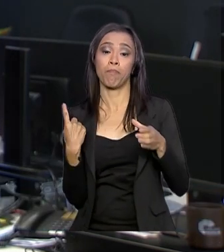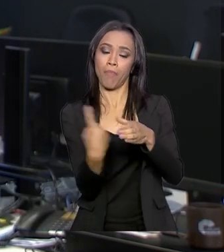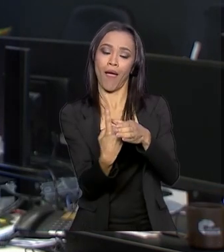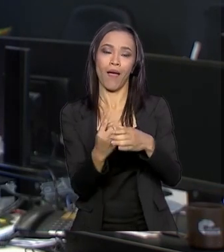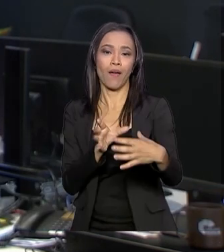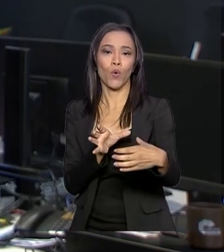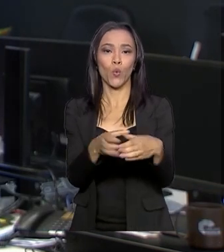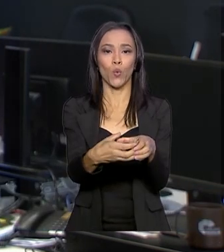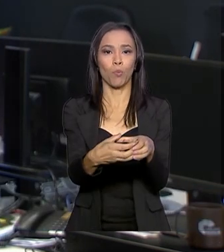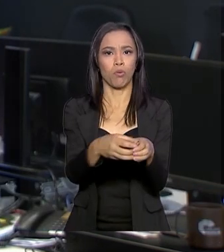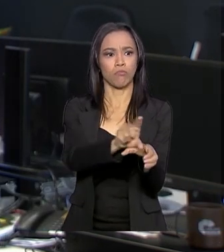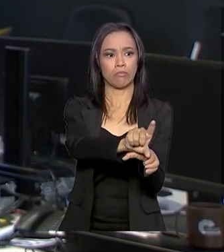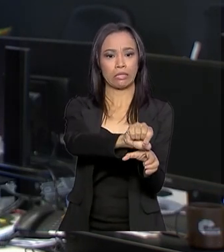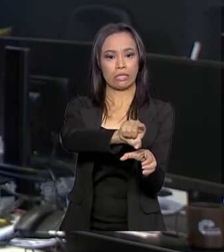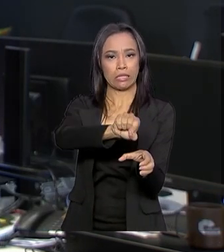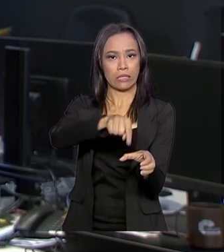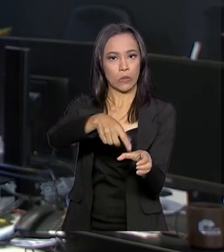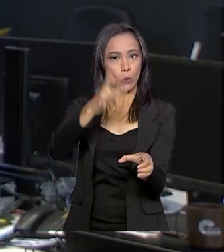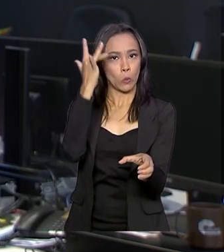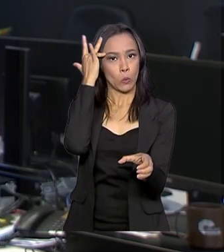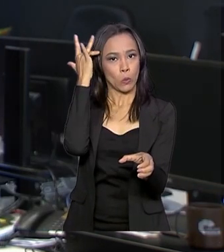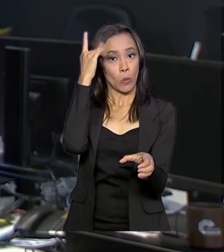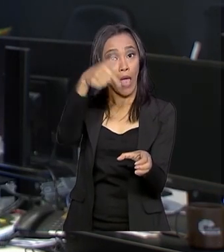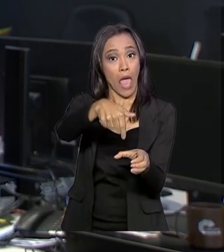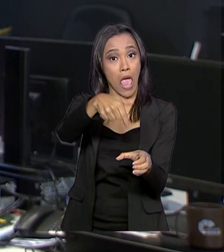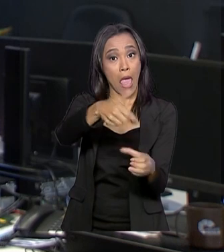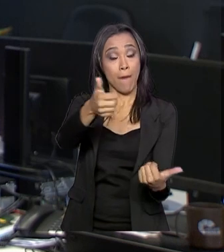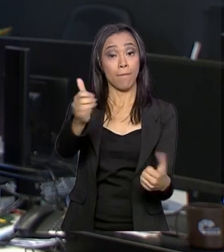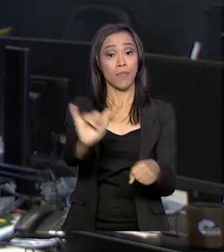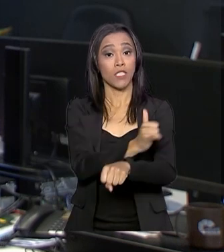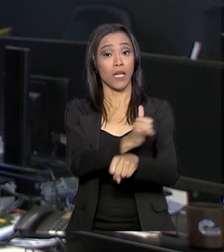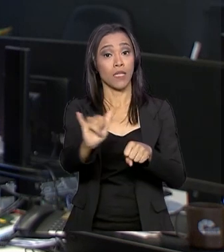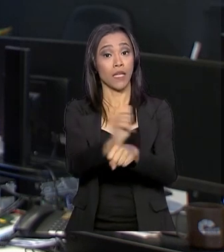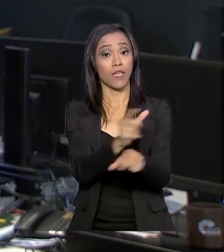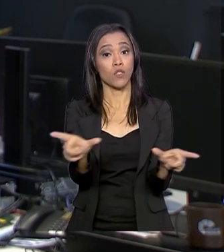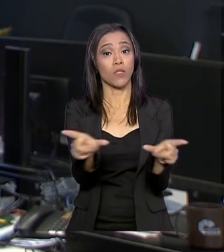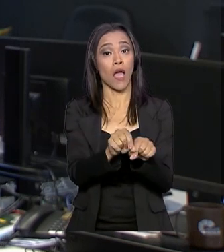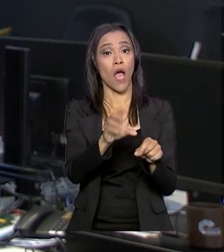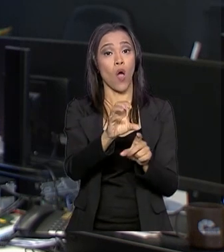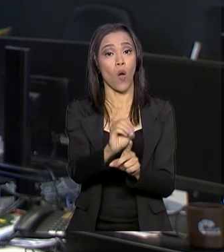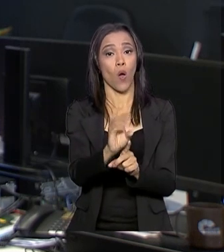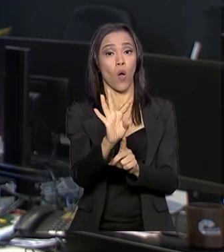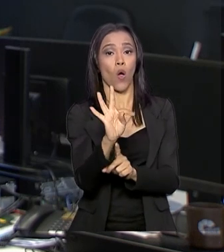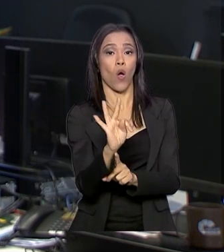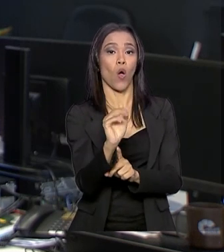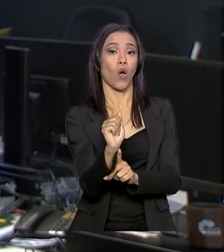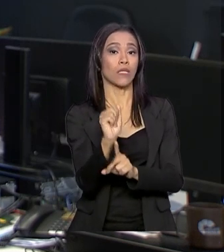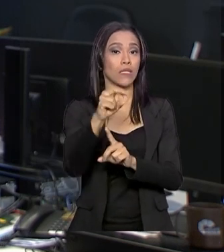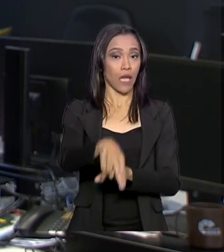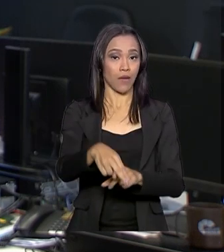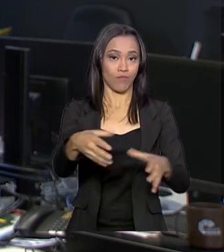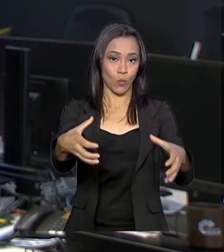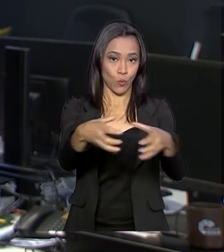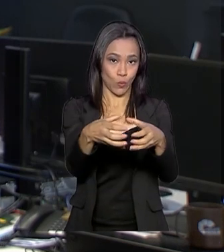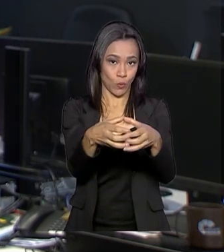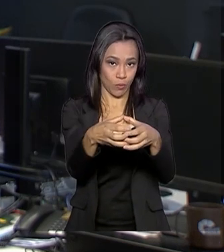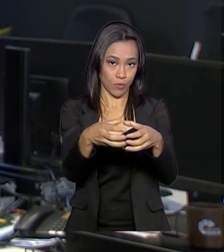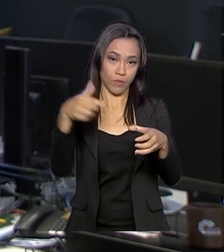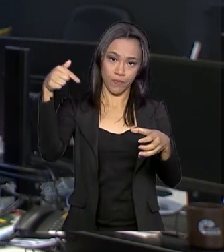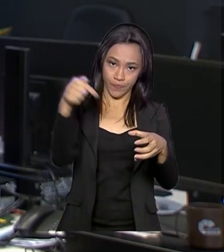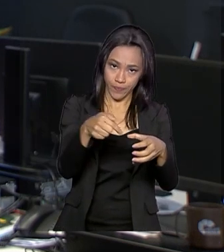17 países que são considerados parceiros estratégicos da OTAN, a Organização do Tratado do Atlântico Norte.